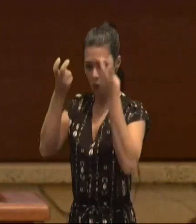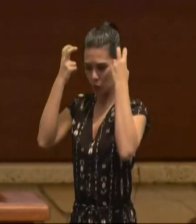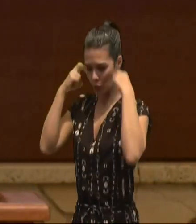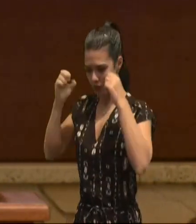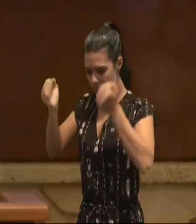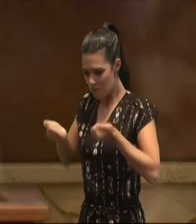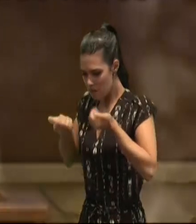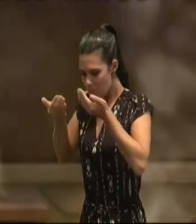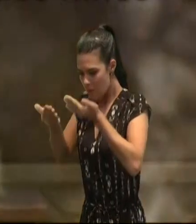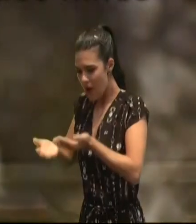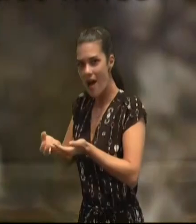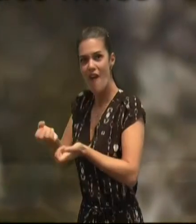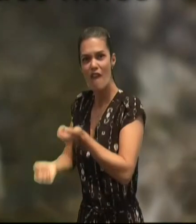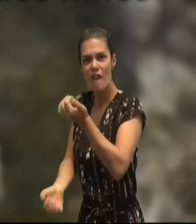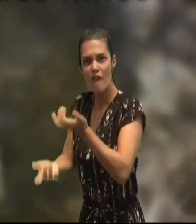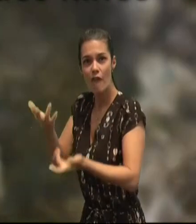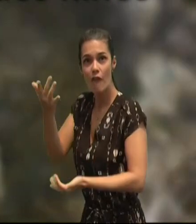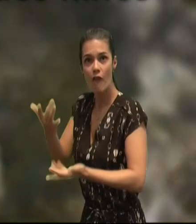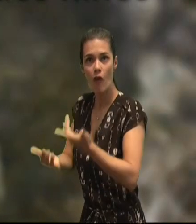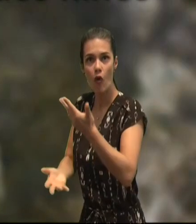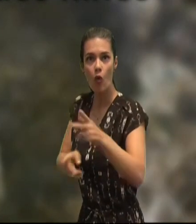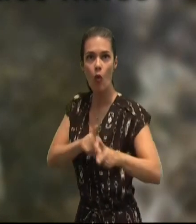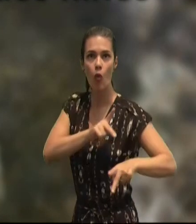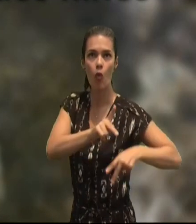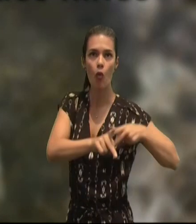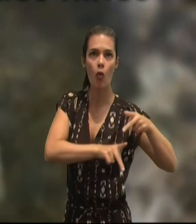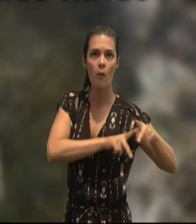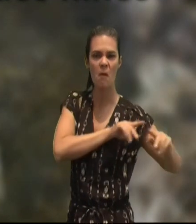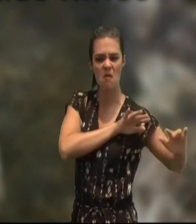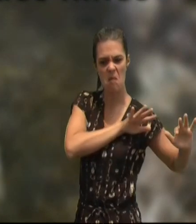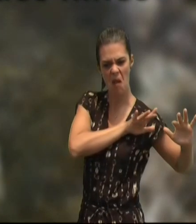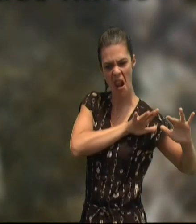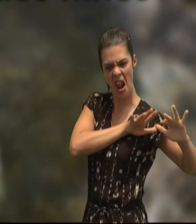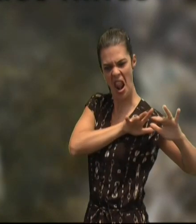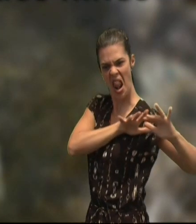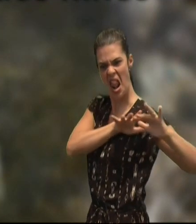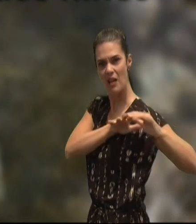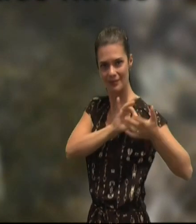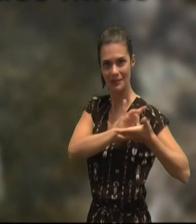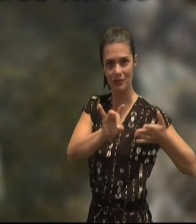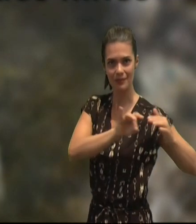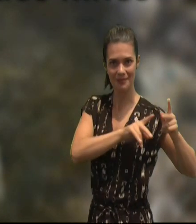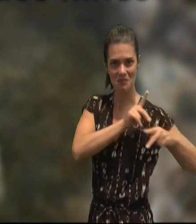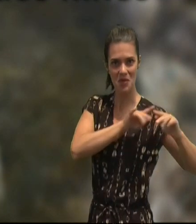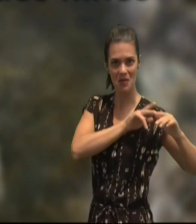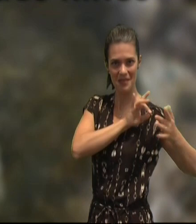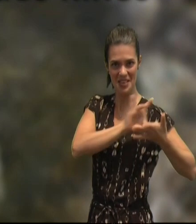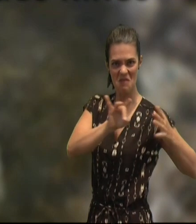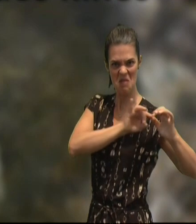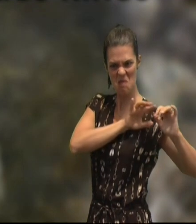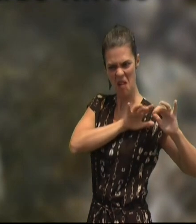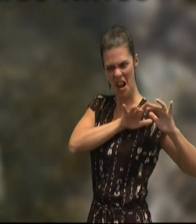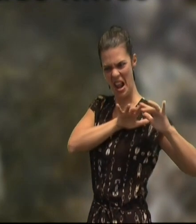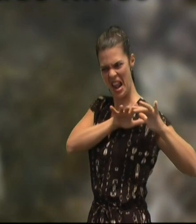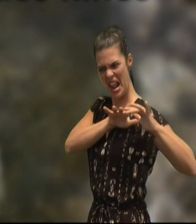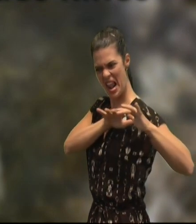queimado, os filisteus chegaram para guerrear. Nos